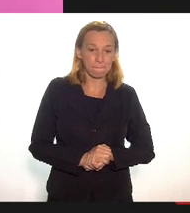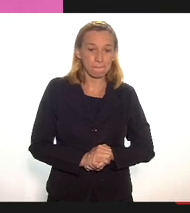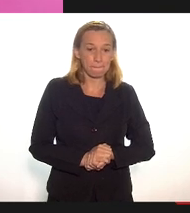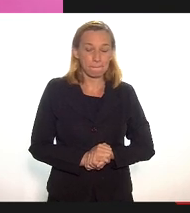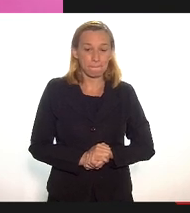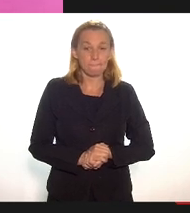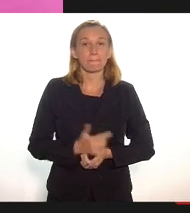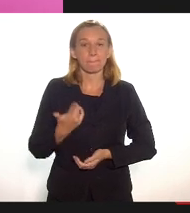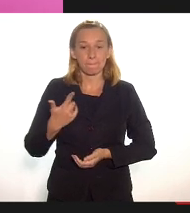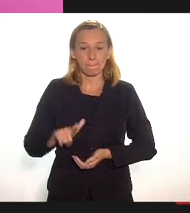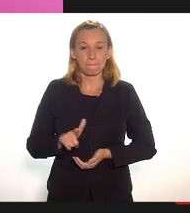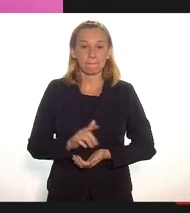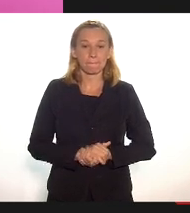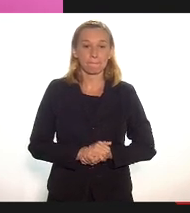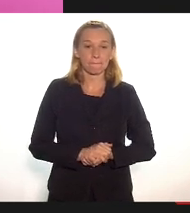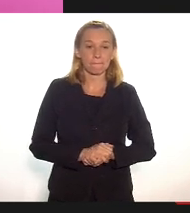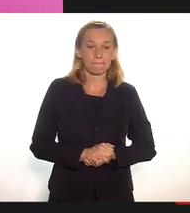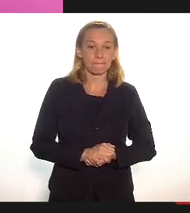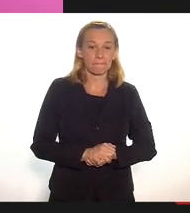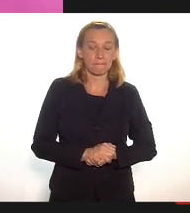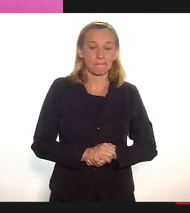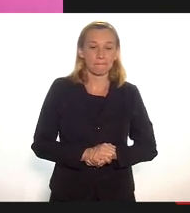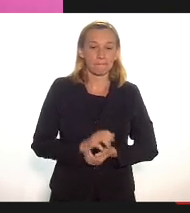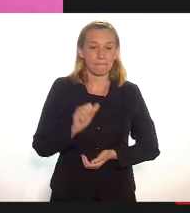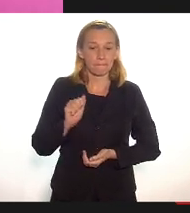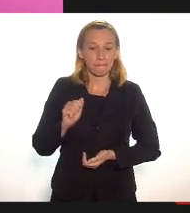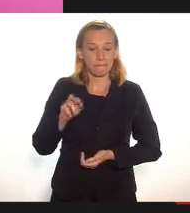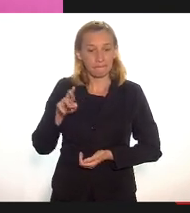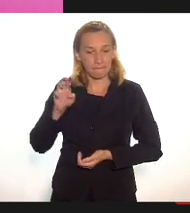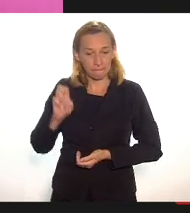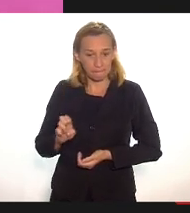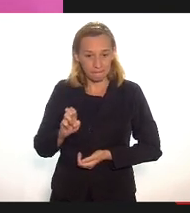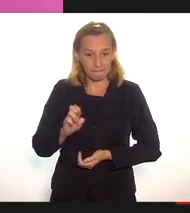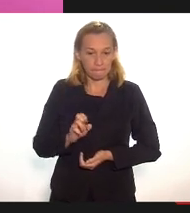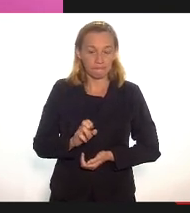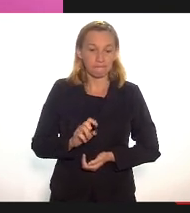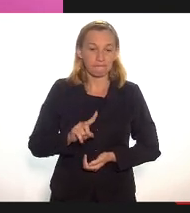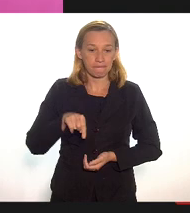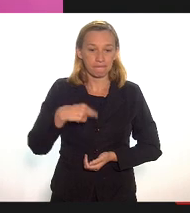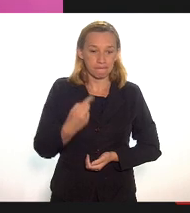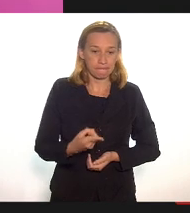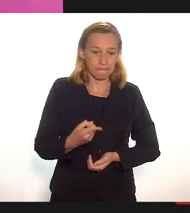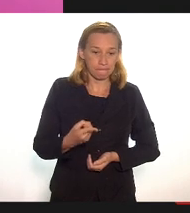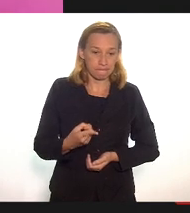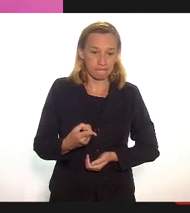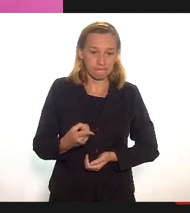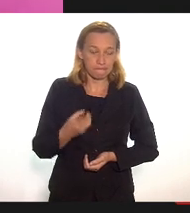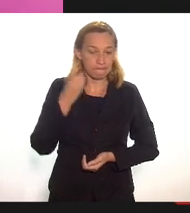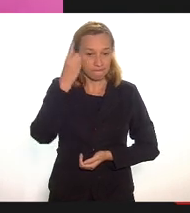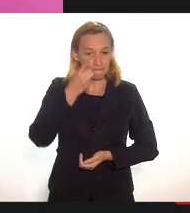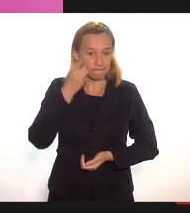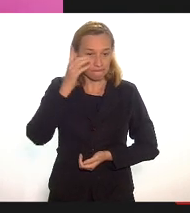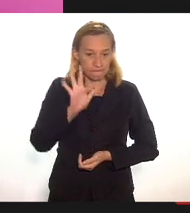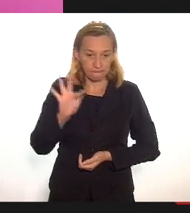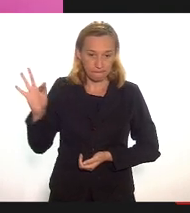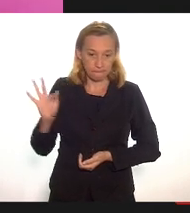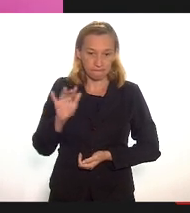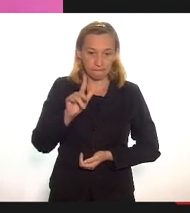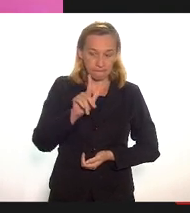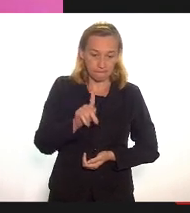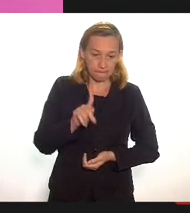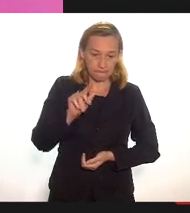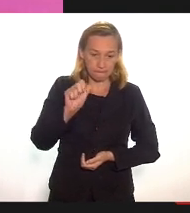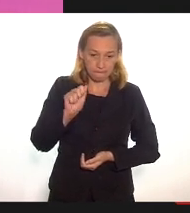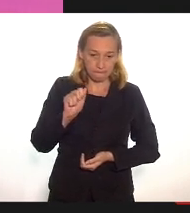intercalando mais uma vez. A gente vai botar o Alexandre Telles e depois o deputado federal Paulo Ramos,